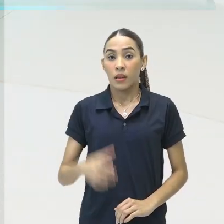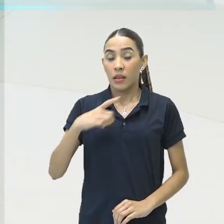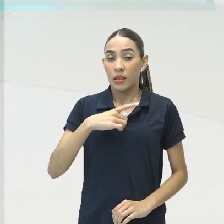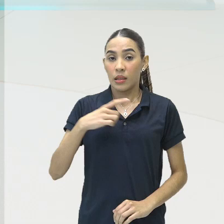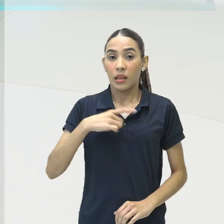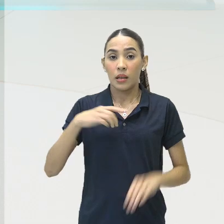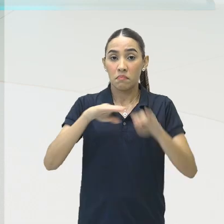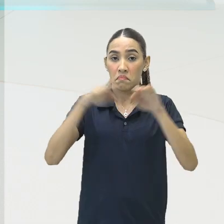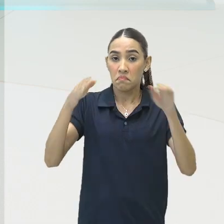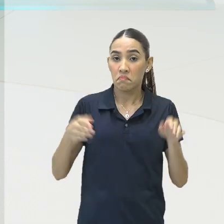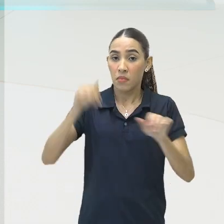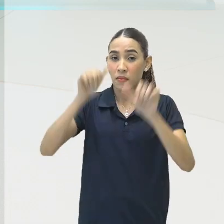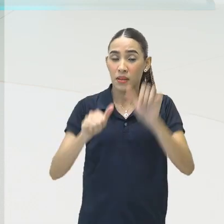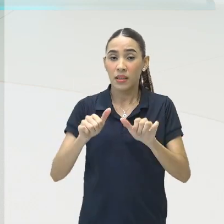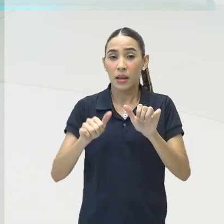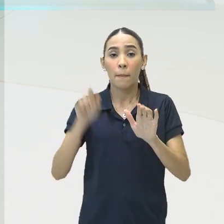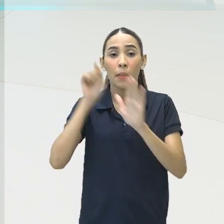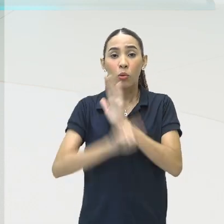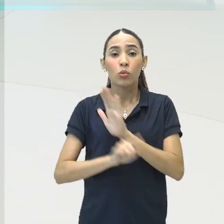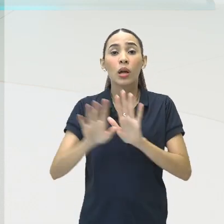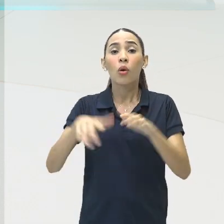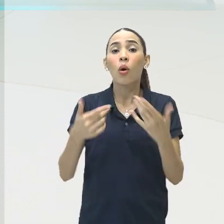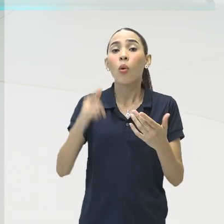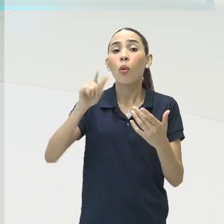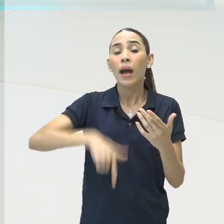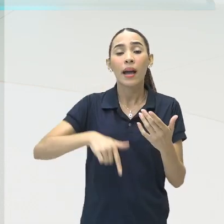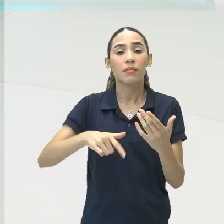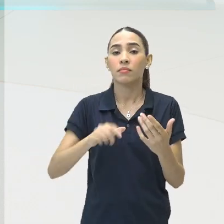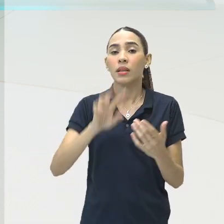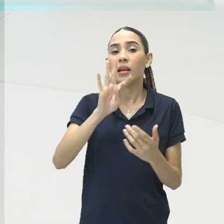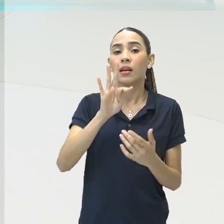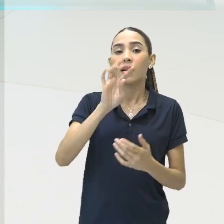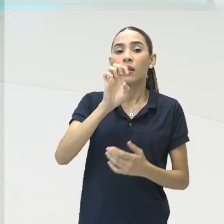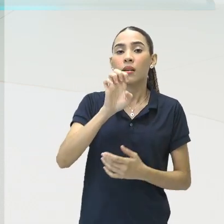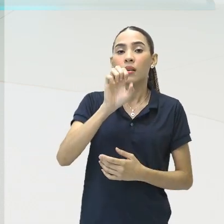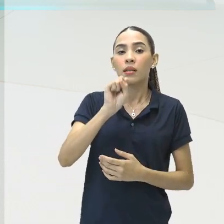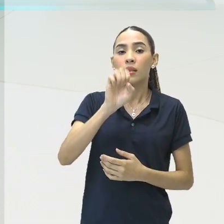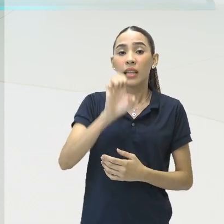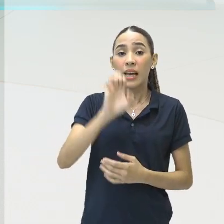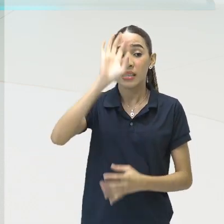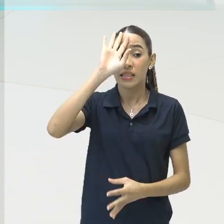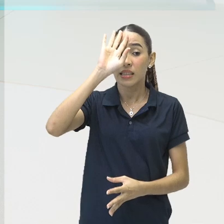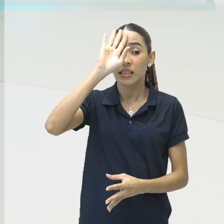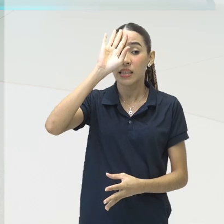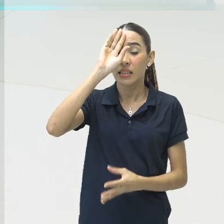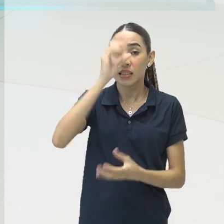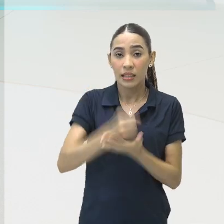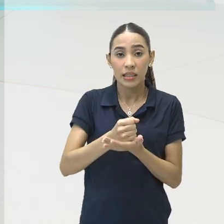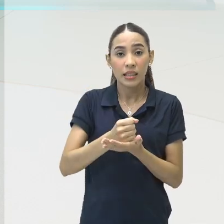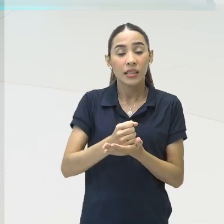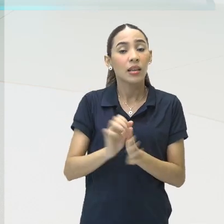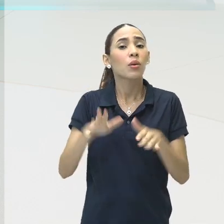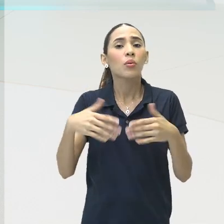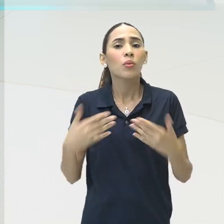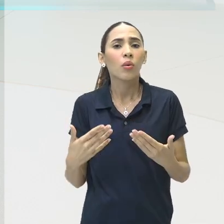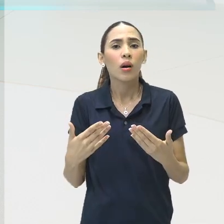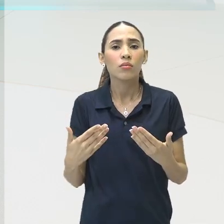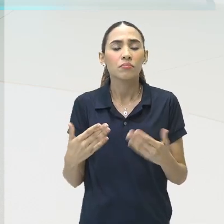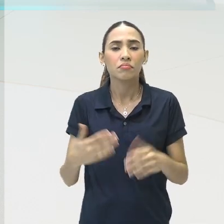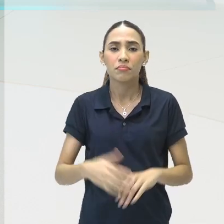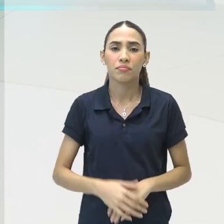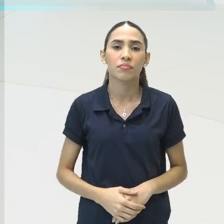né, qual é a sua tese? E aí, às vezes, dá um branco, né? A gente fica, meu Deus, qual é a minha